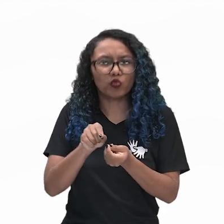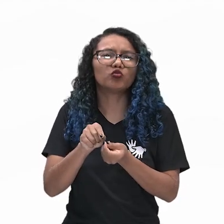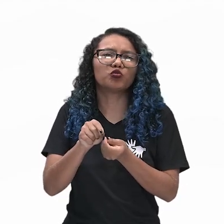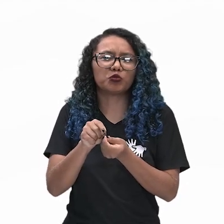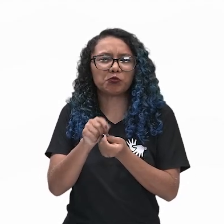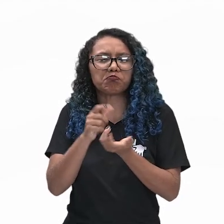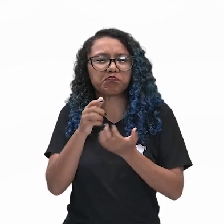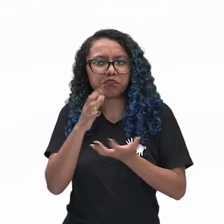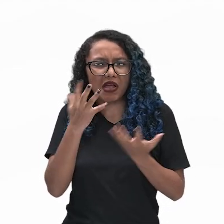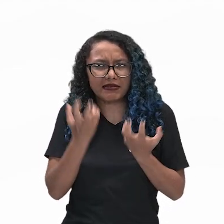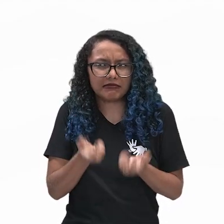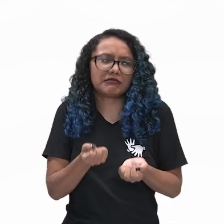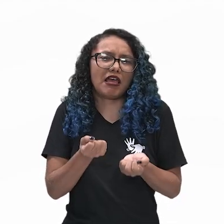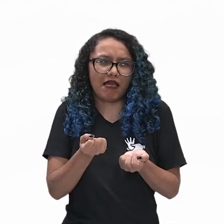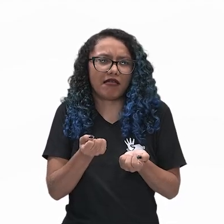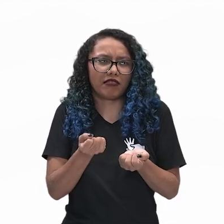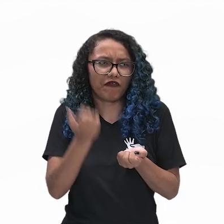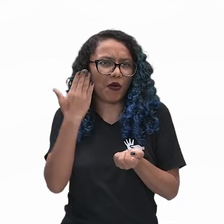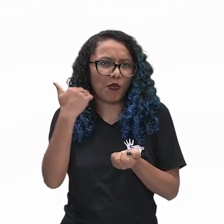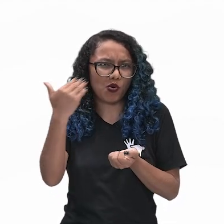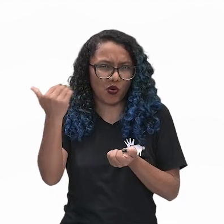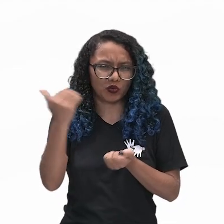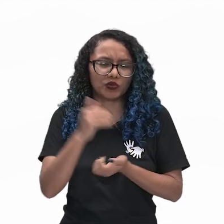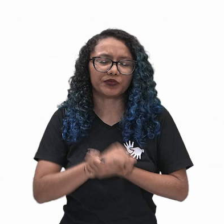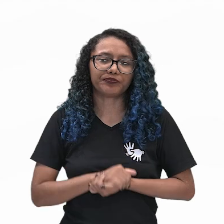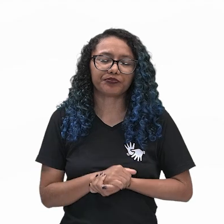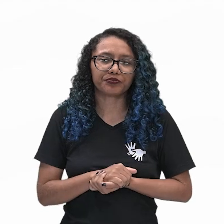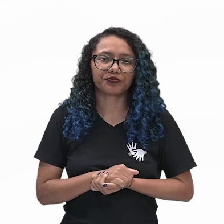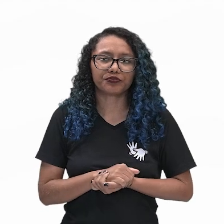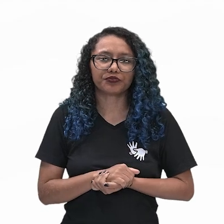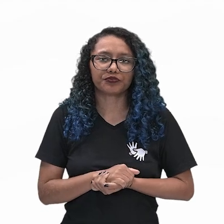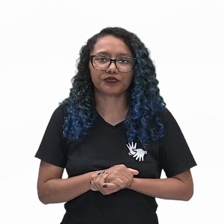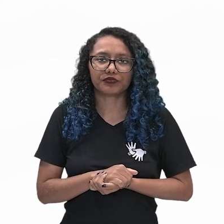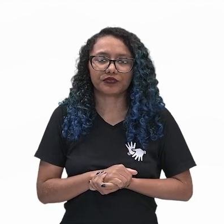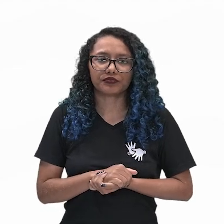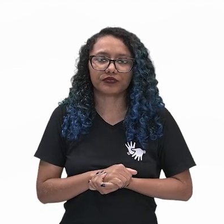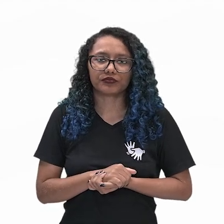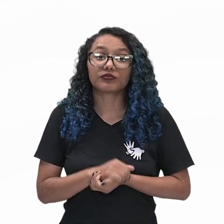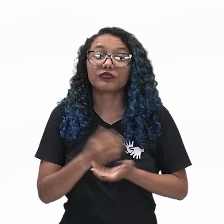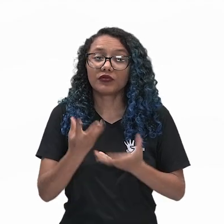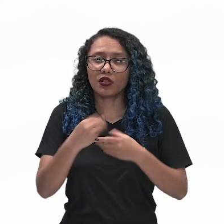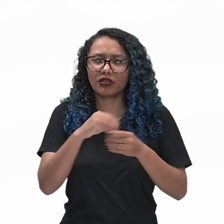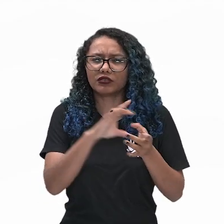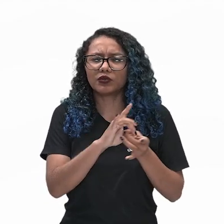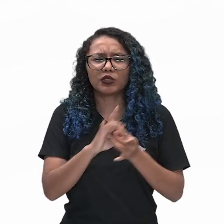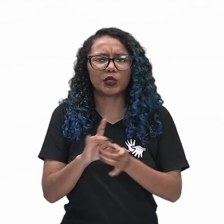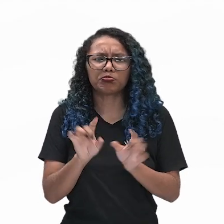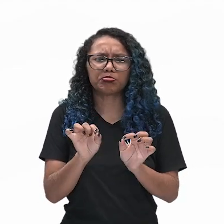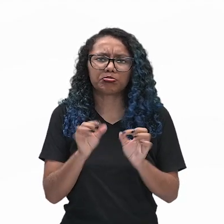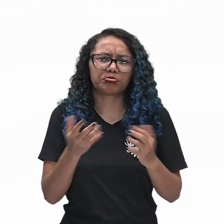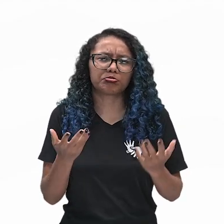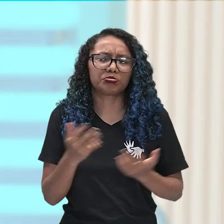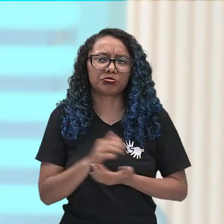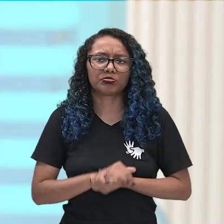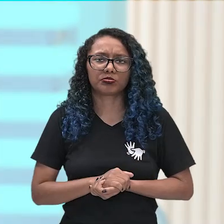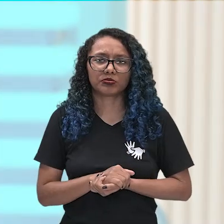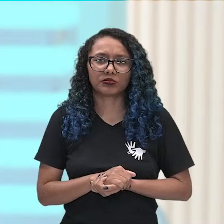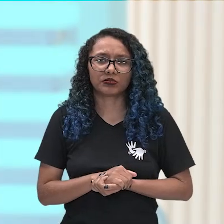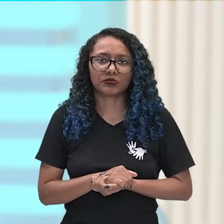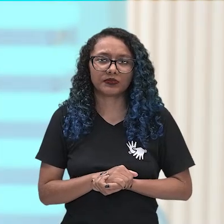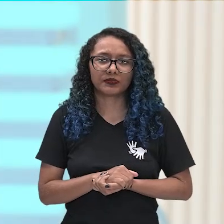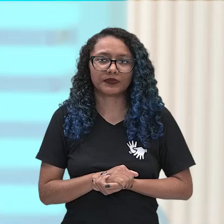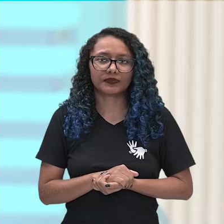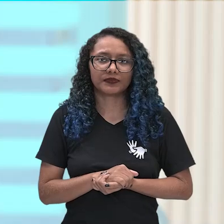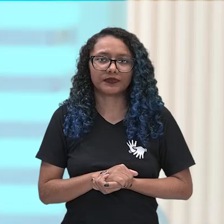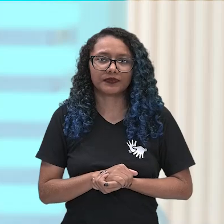que eu quero dizer isso para vocês? Dentro desse contexto, certo? Dentro desse contexto, o que